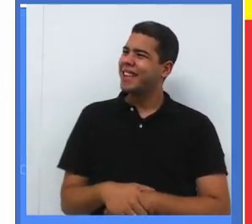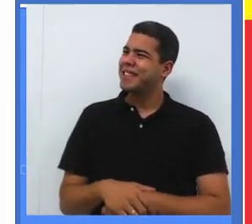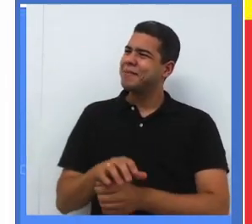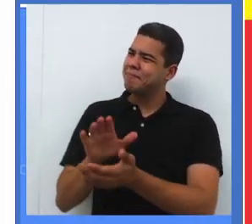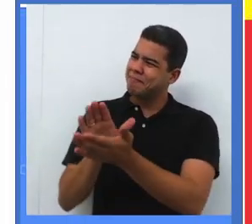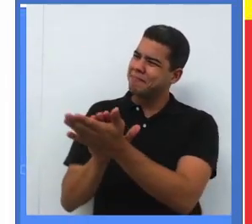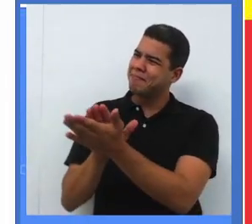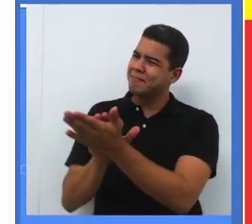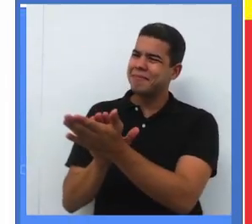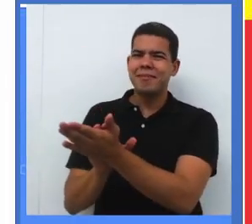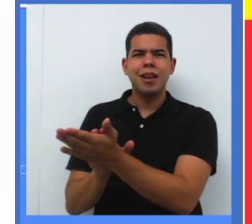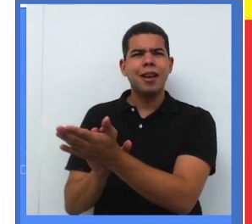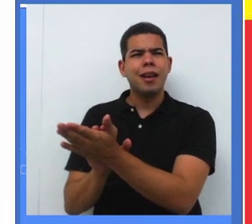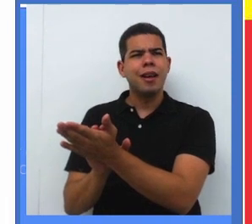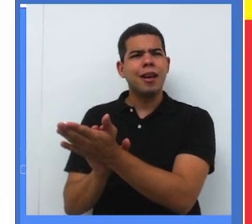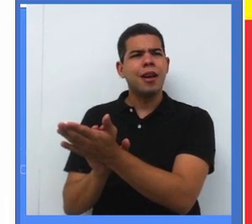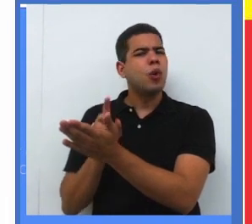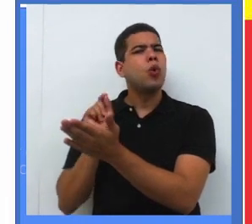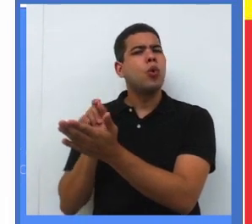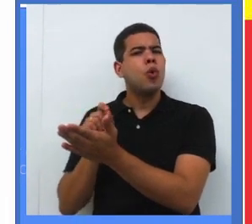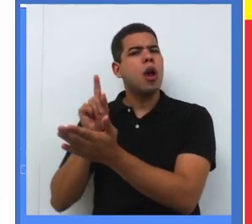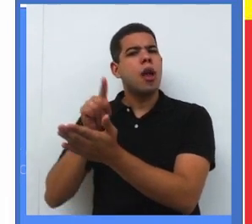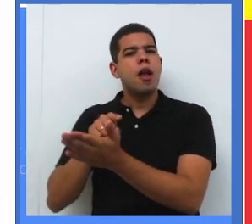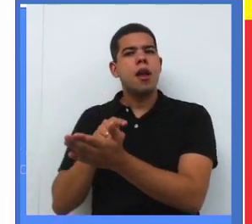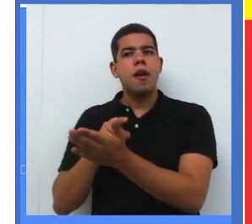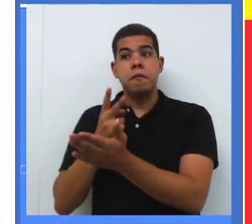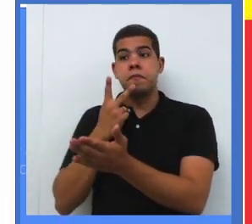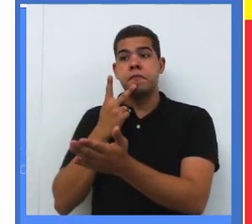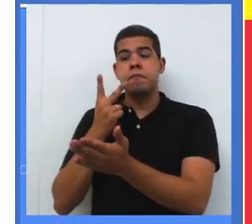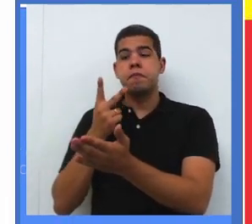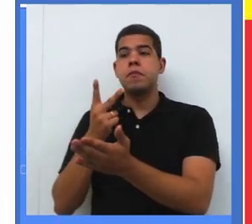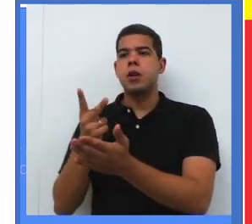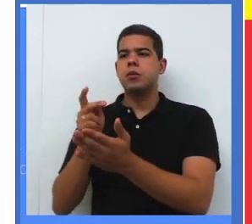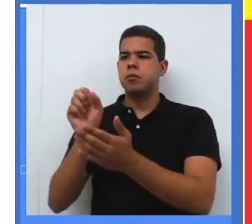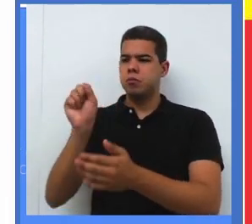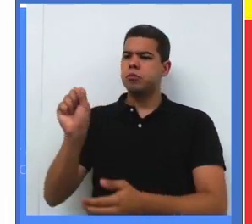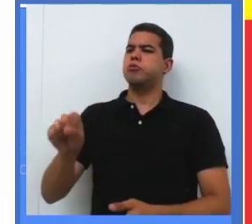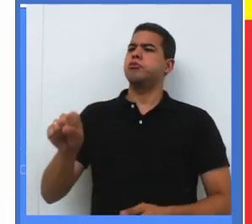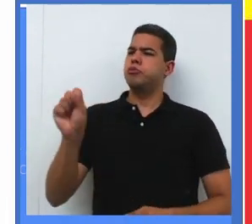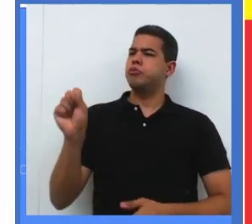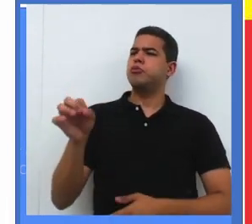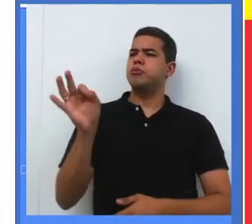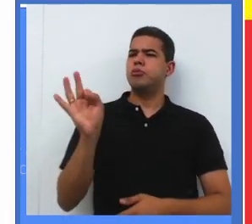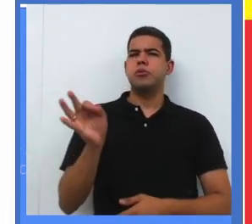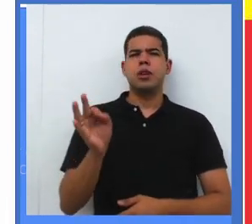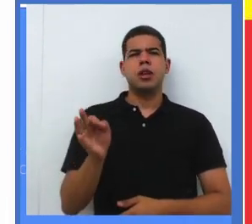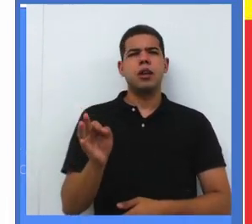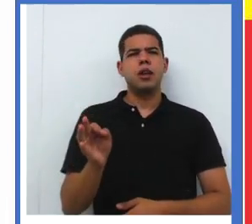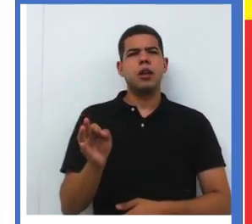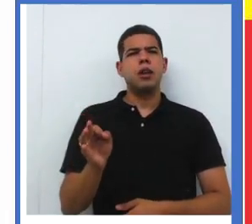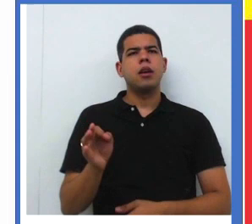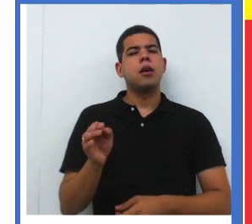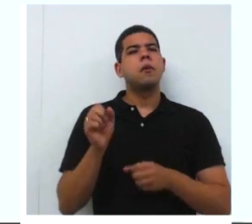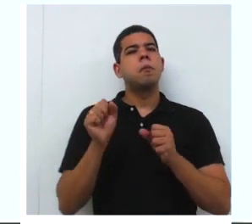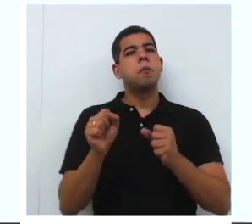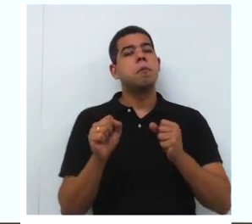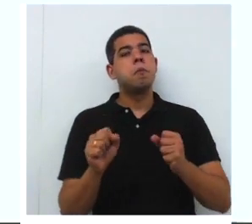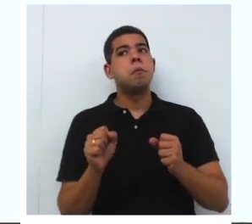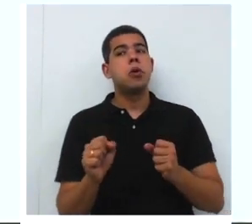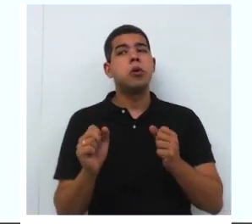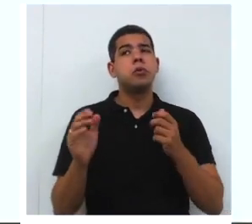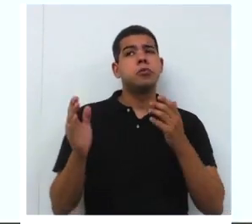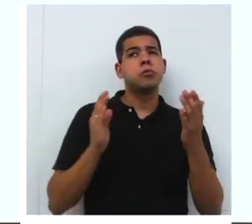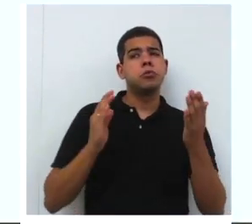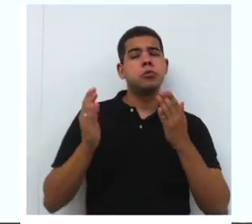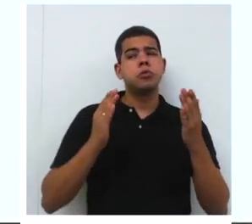Então, o que é que nós temos aí? Você tem uma afirmação, que você pode o quê? Fazer uma proposição, tanto